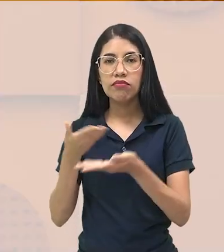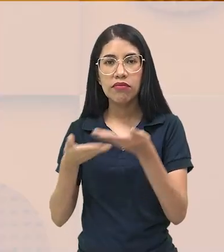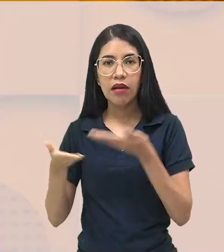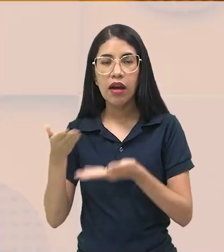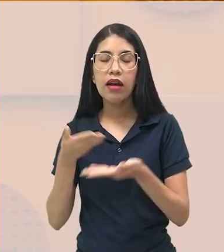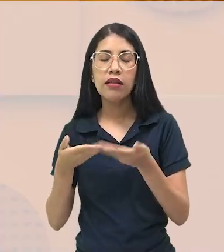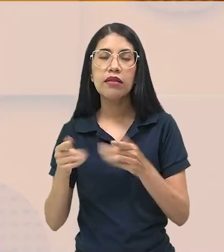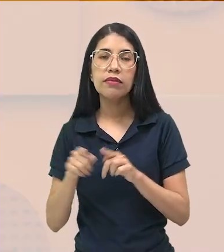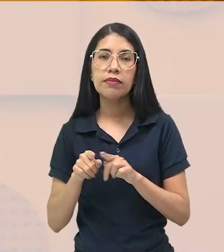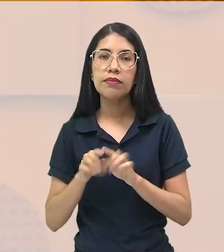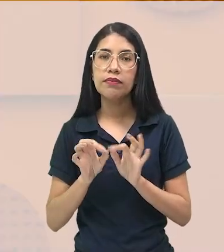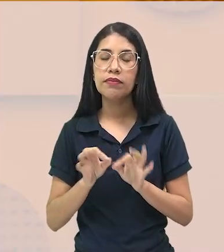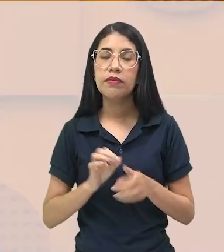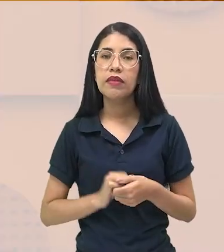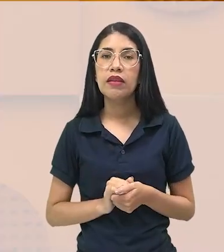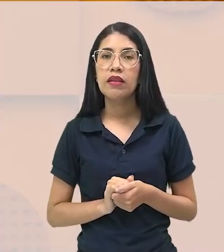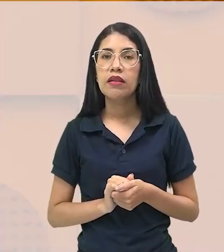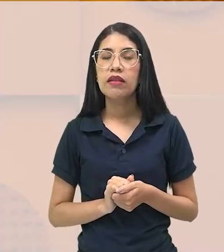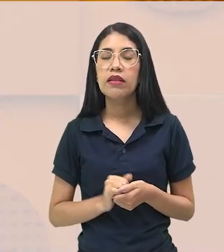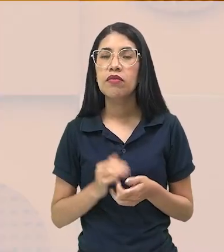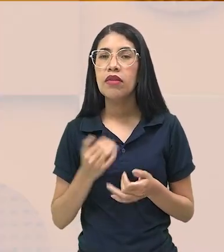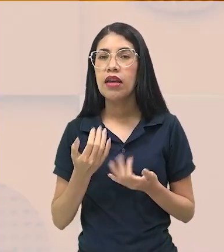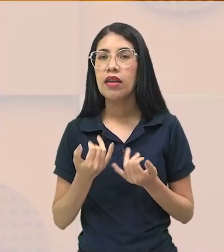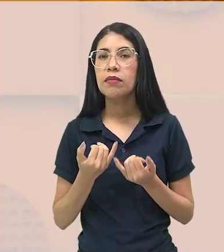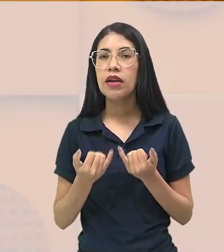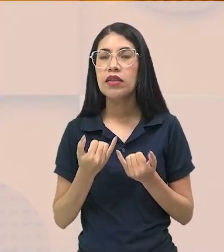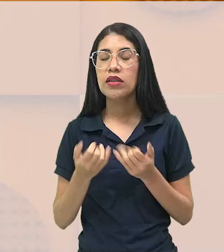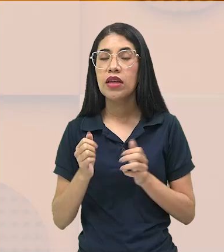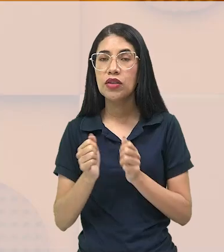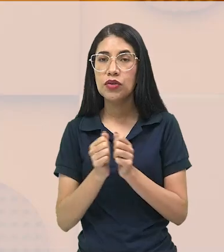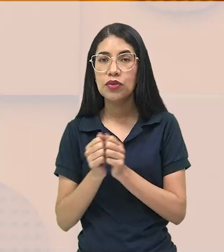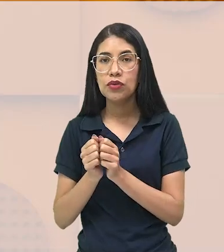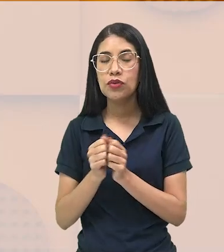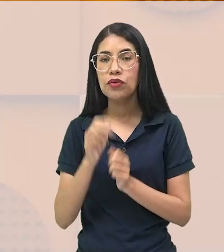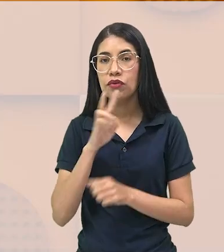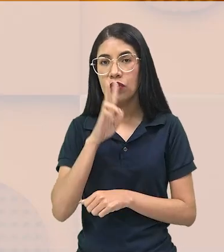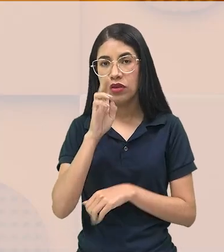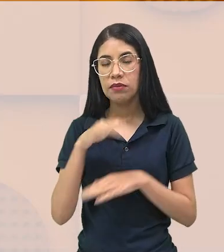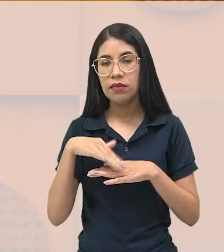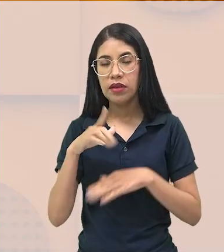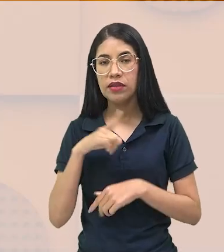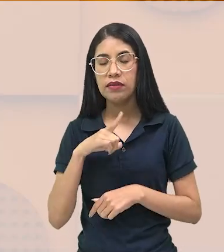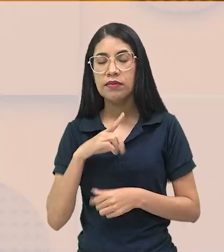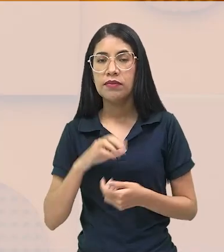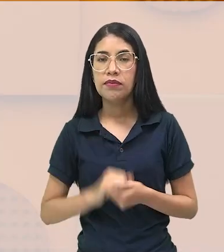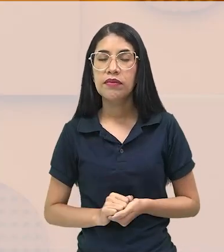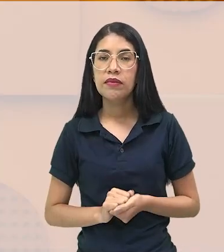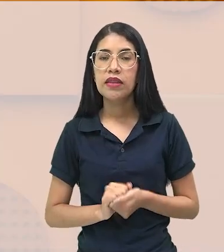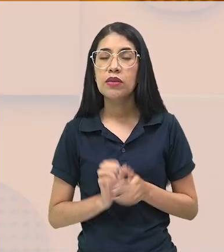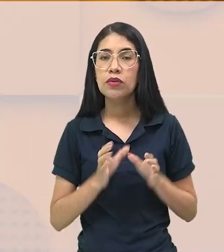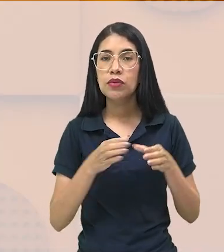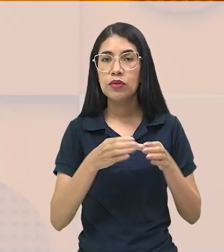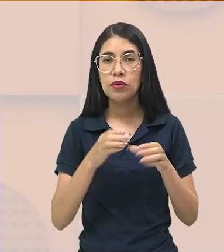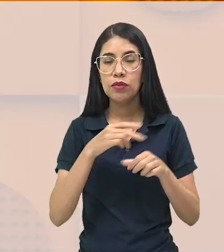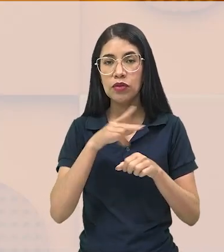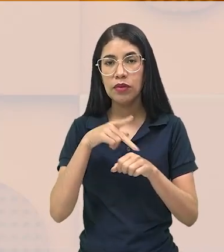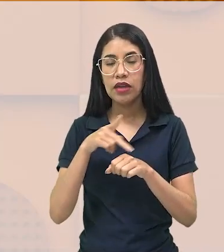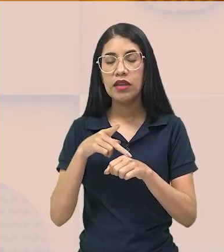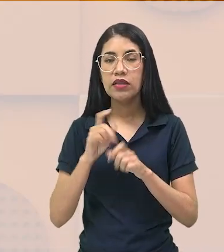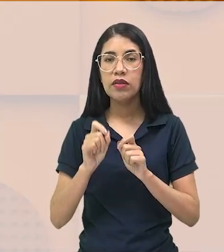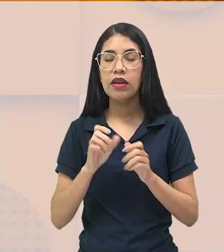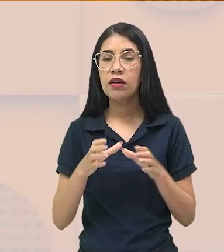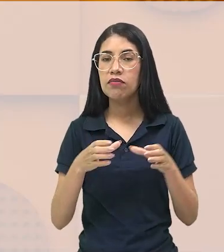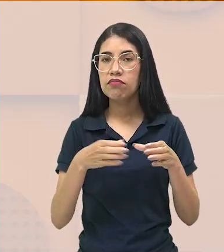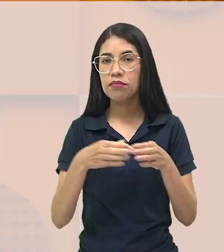relações comerciais. Então, fica muito aquela ideia ali dos juntos nós somos mais fortes, certo? Então, os blocos econômicos nada mais são ali que